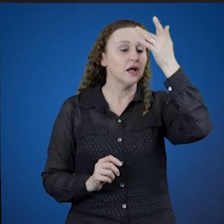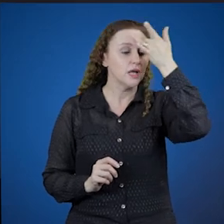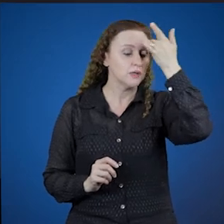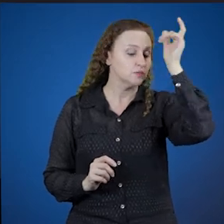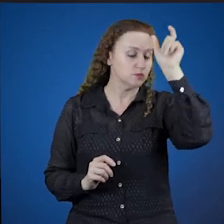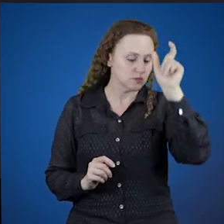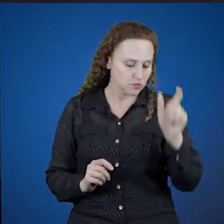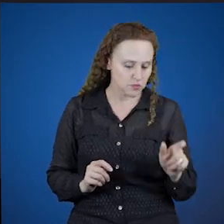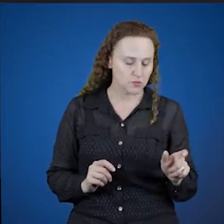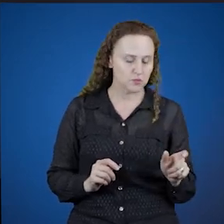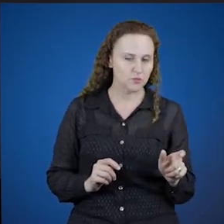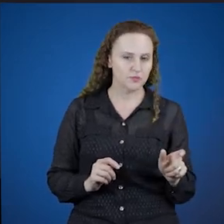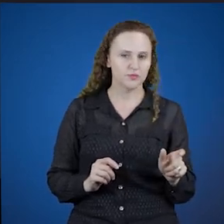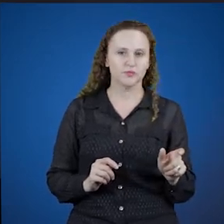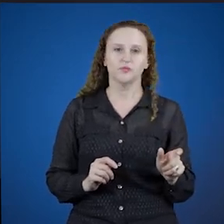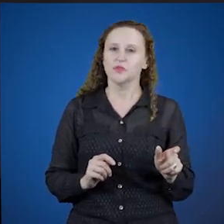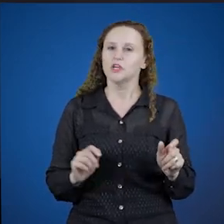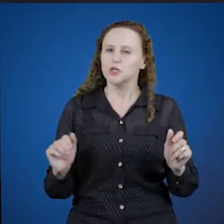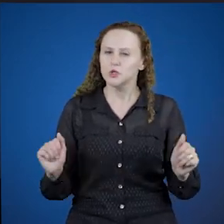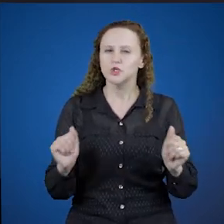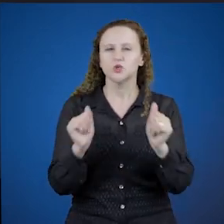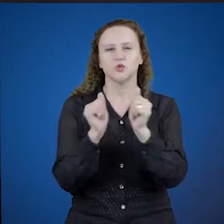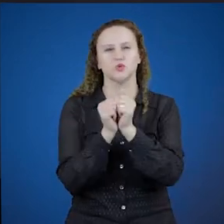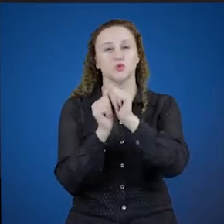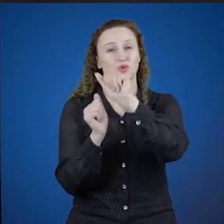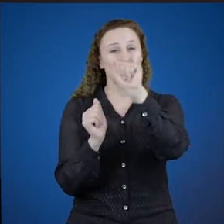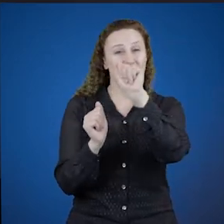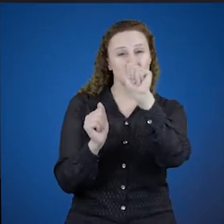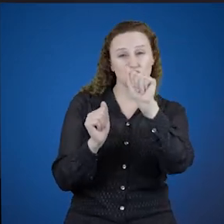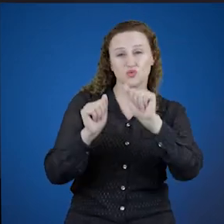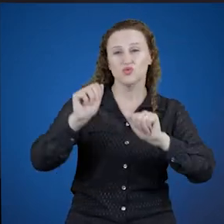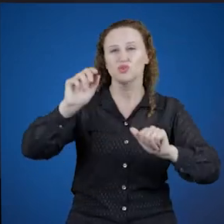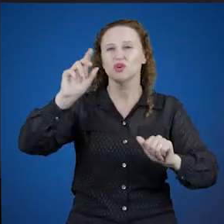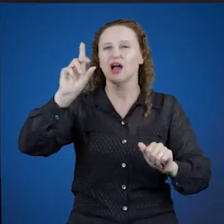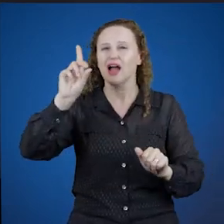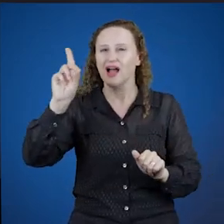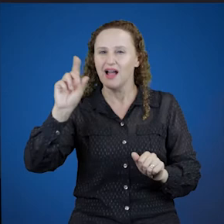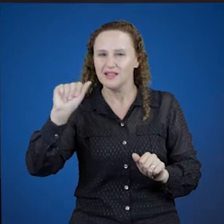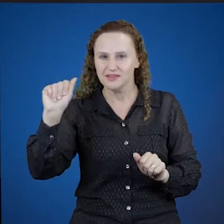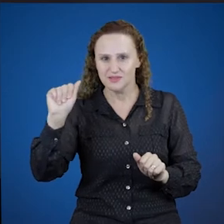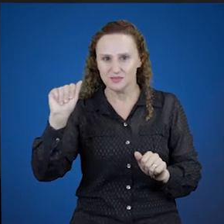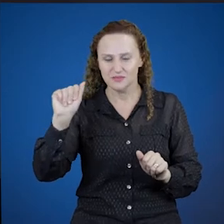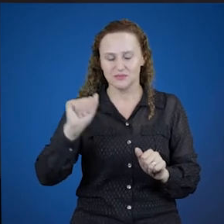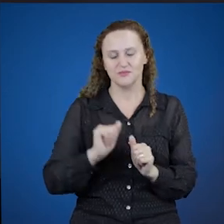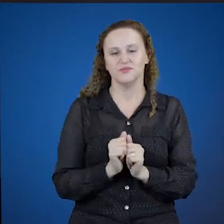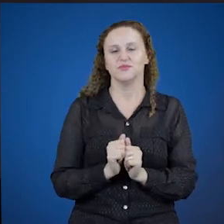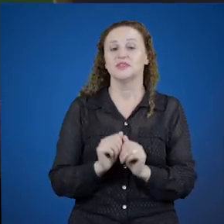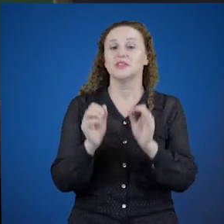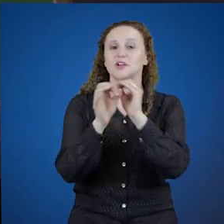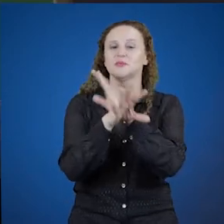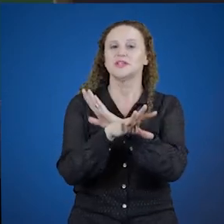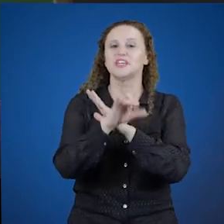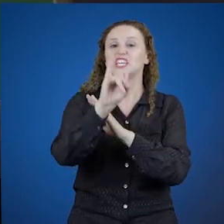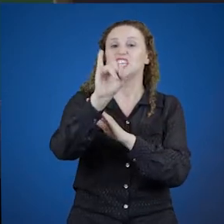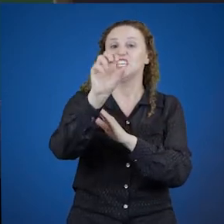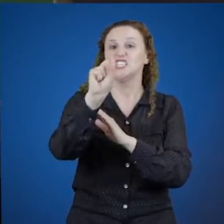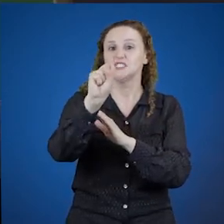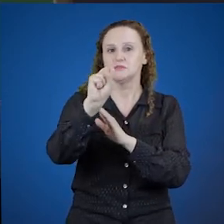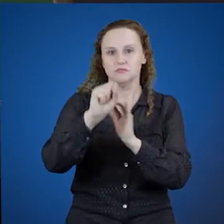a expressão do pai como adjunto adnominal termina em is